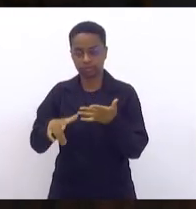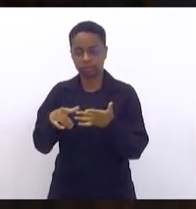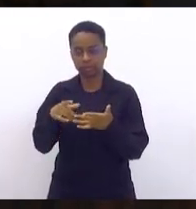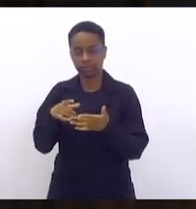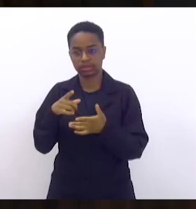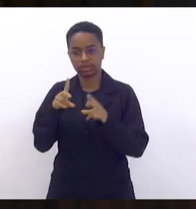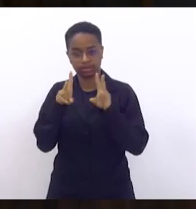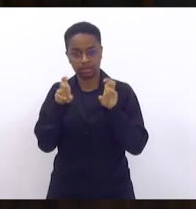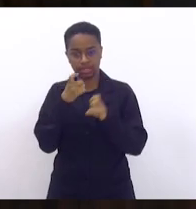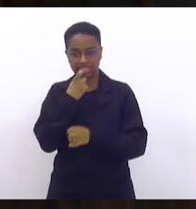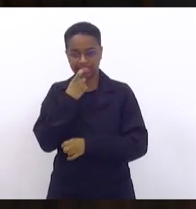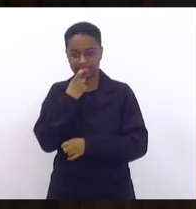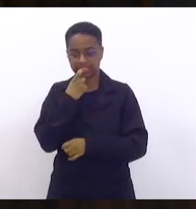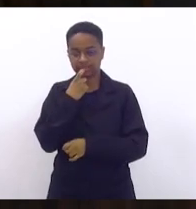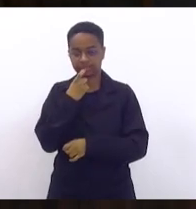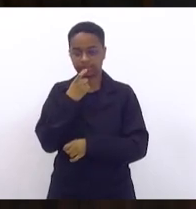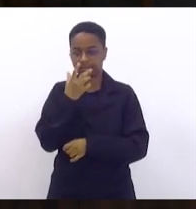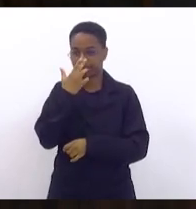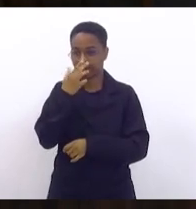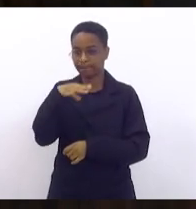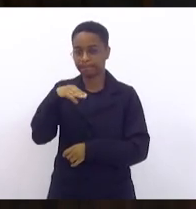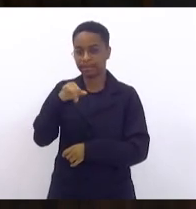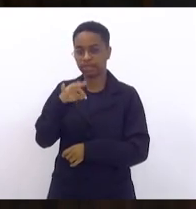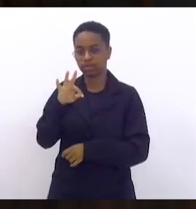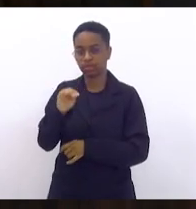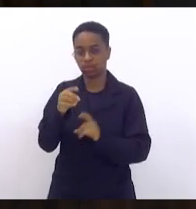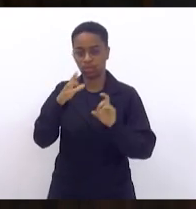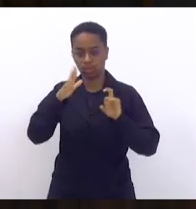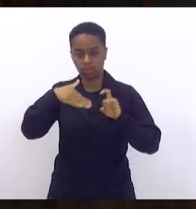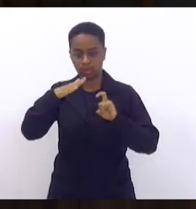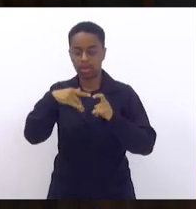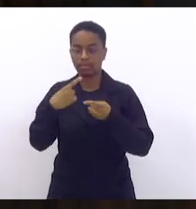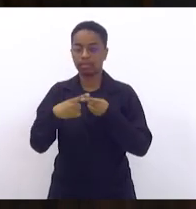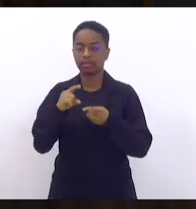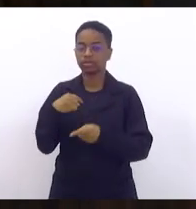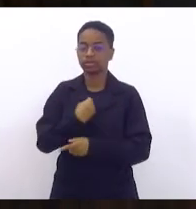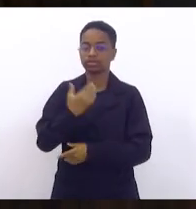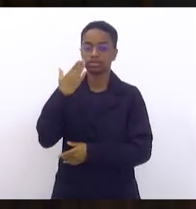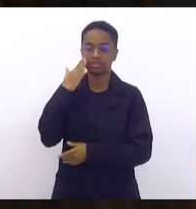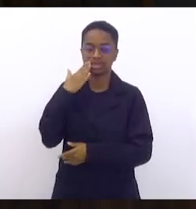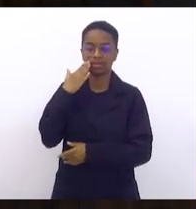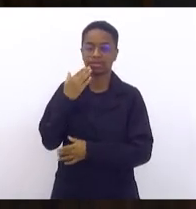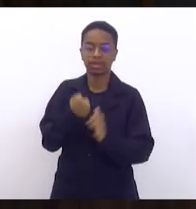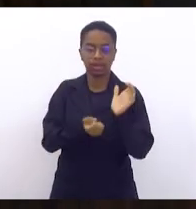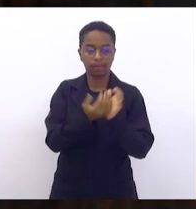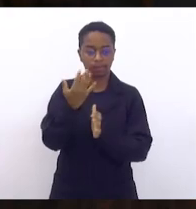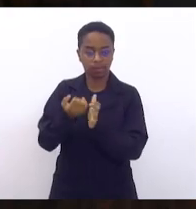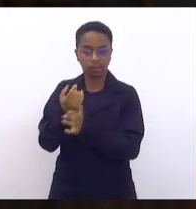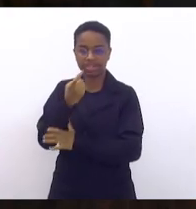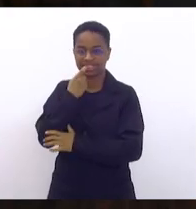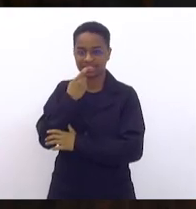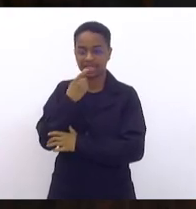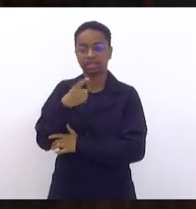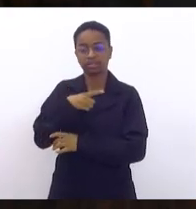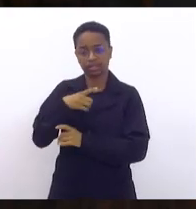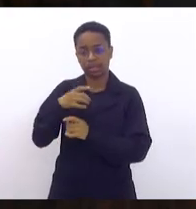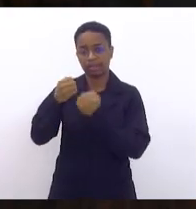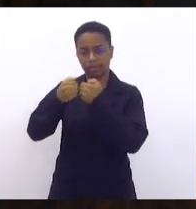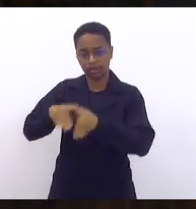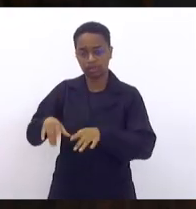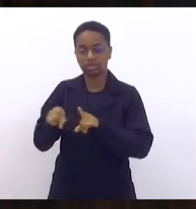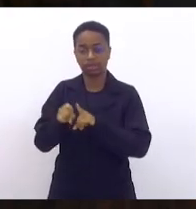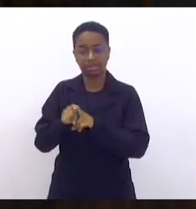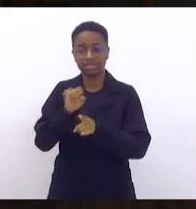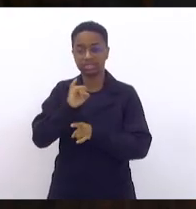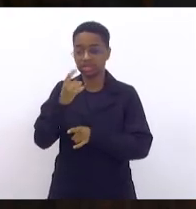é tem sido um mito a gente sabe que a produção do plástico causa seus impactos a o descarte irregular do